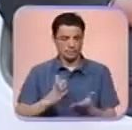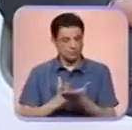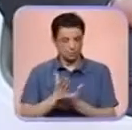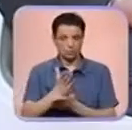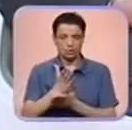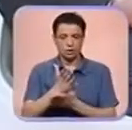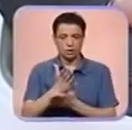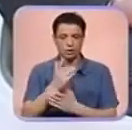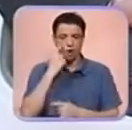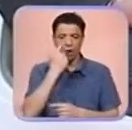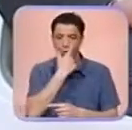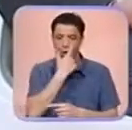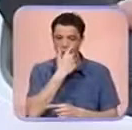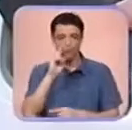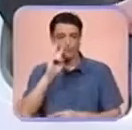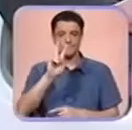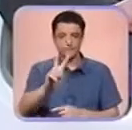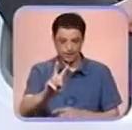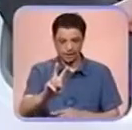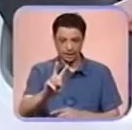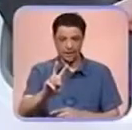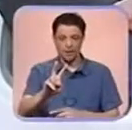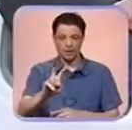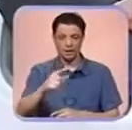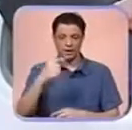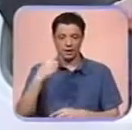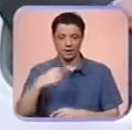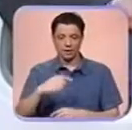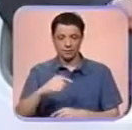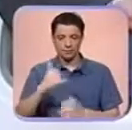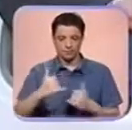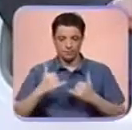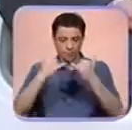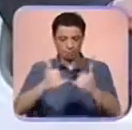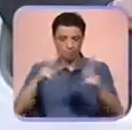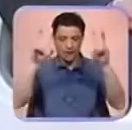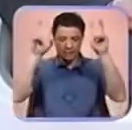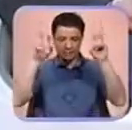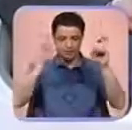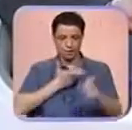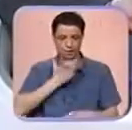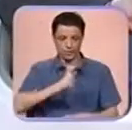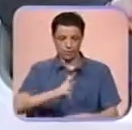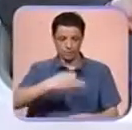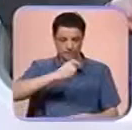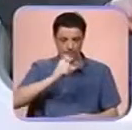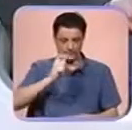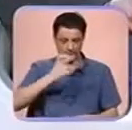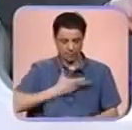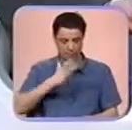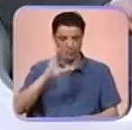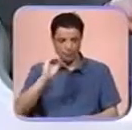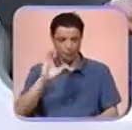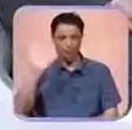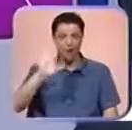olhar com olhos de ver sobre o próximo tema. O doutor Pedro Menezes está connosco.